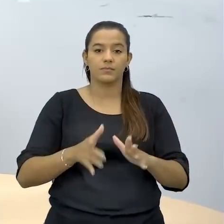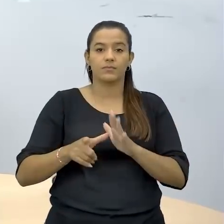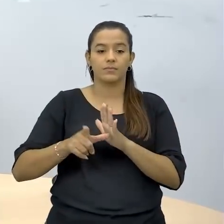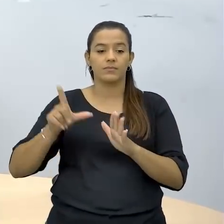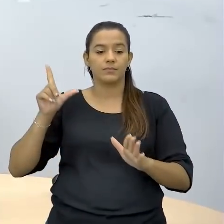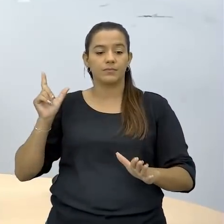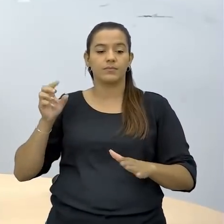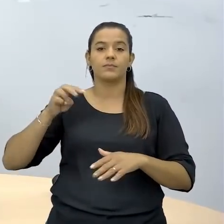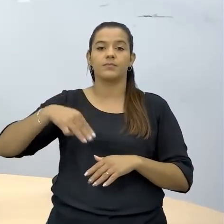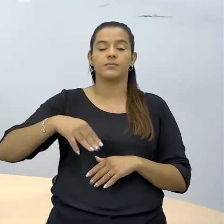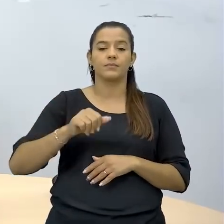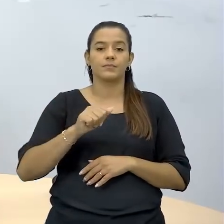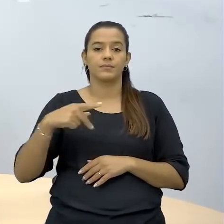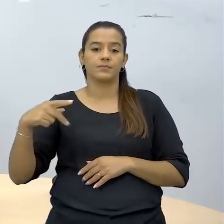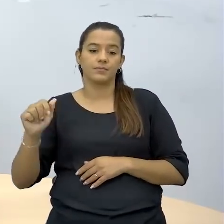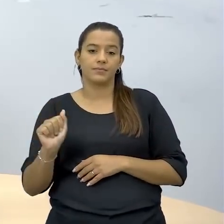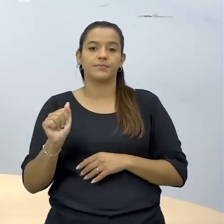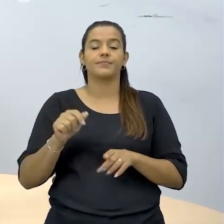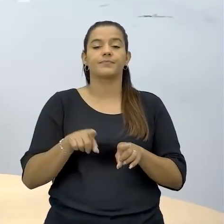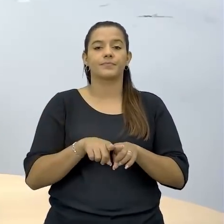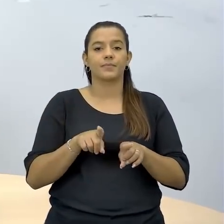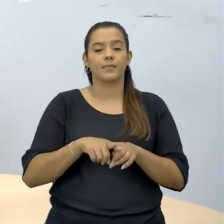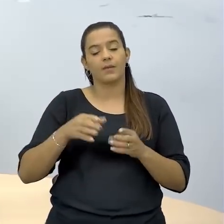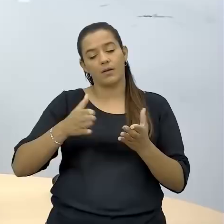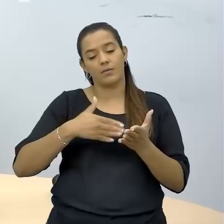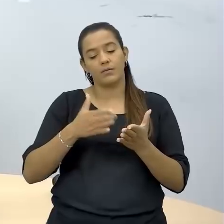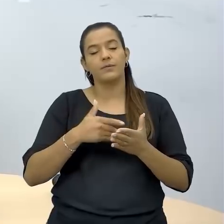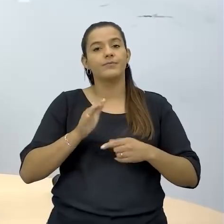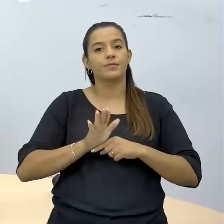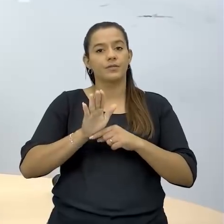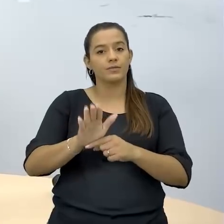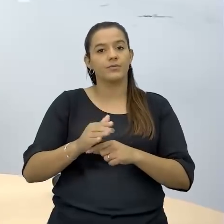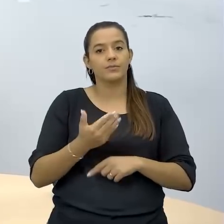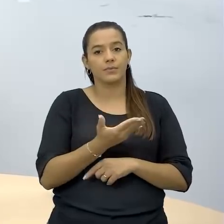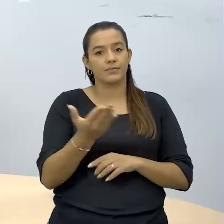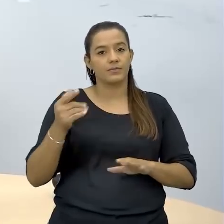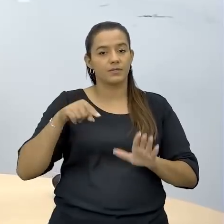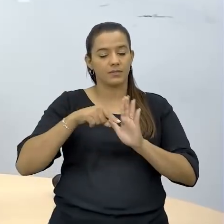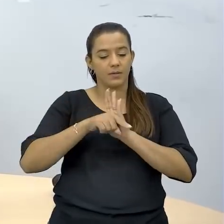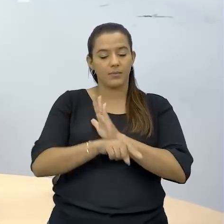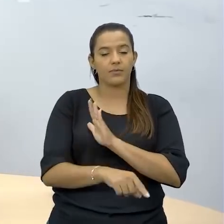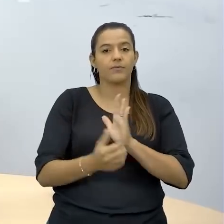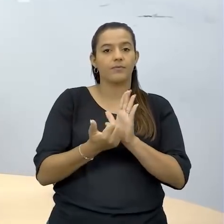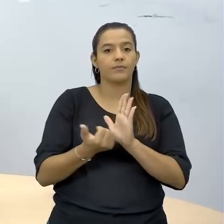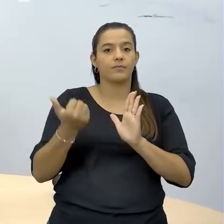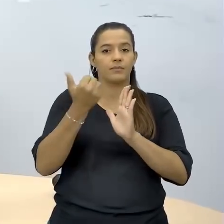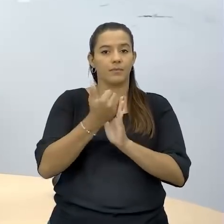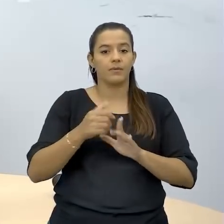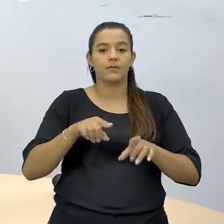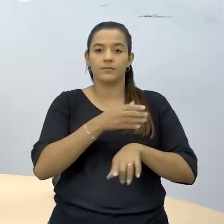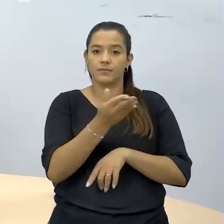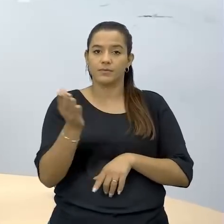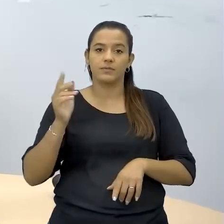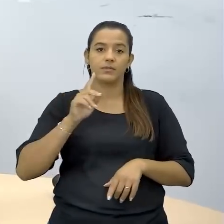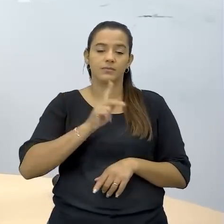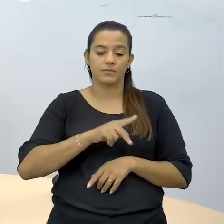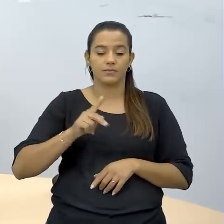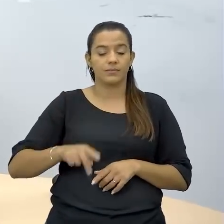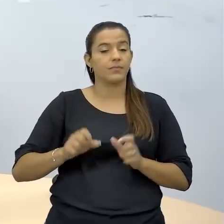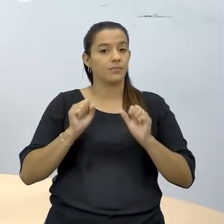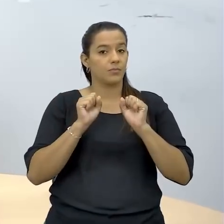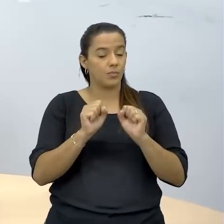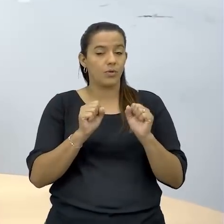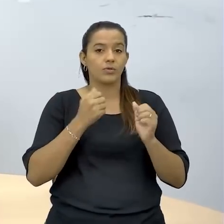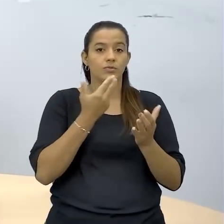o mapa é um material de apoio, né, de aprofundamento, e é um material que vocês, professores, podem